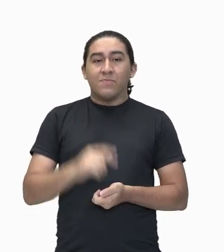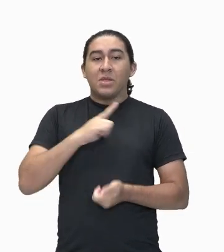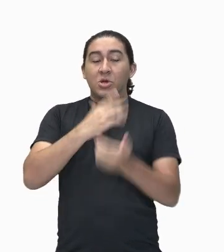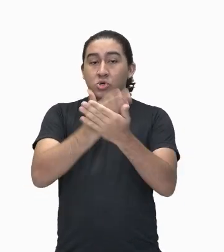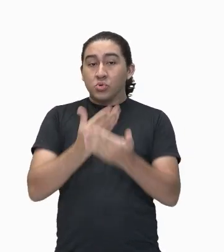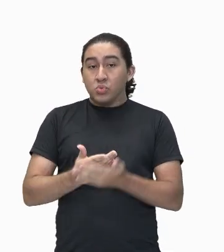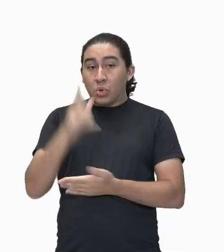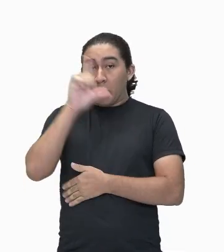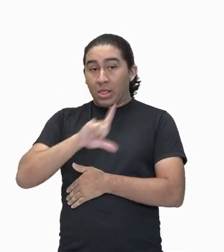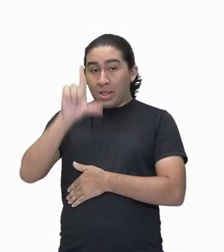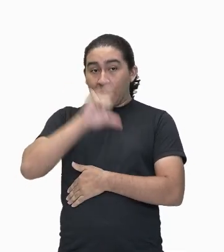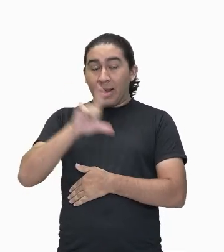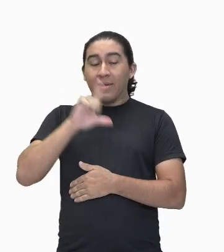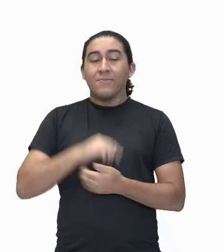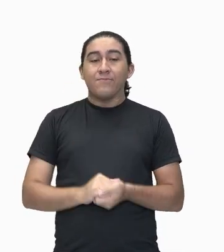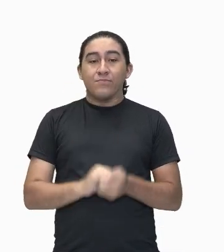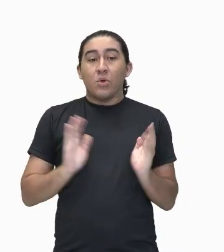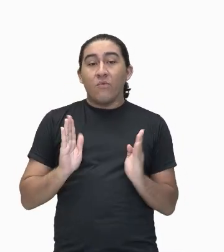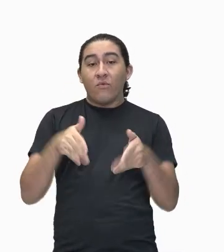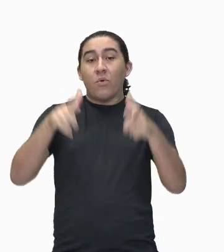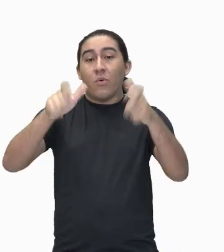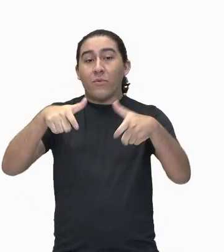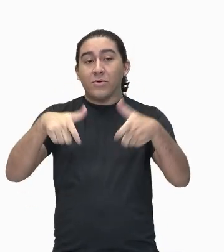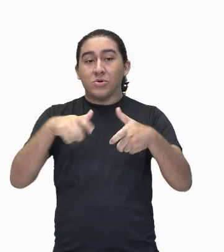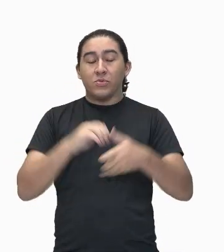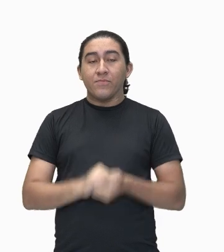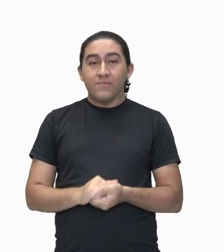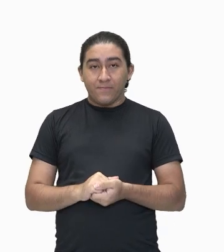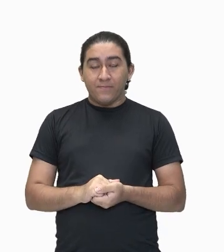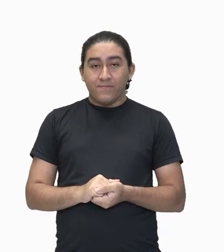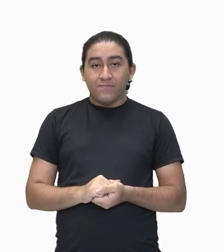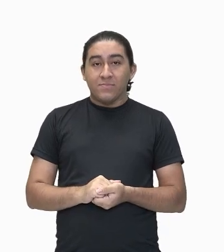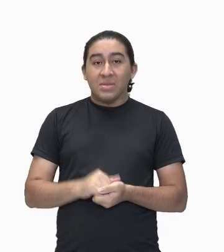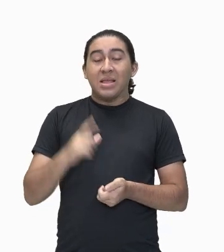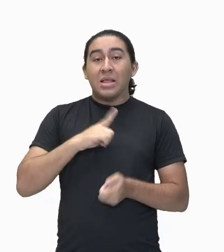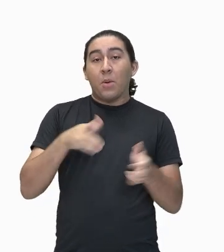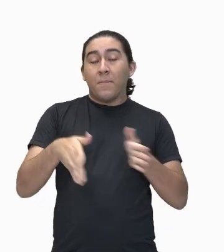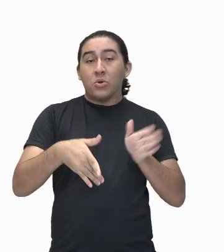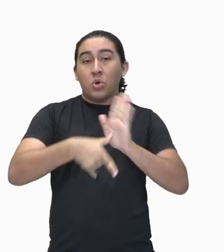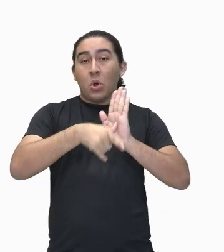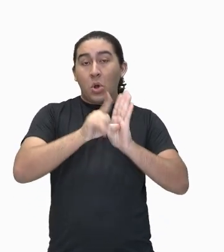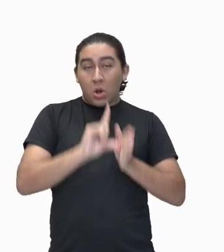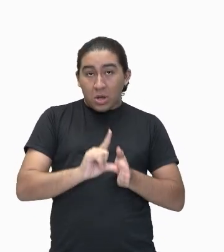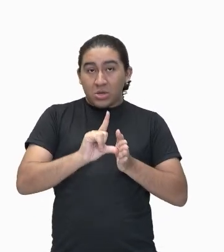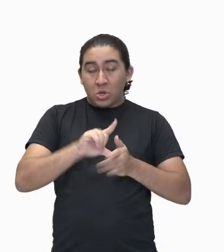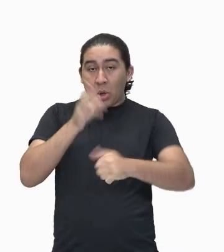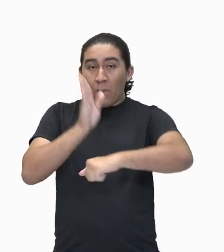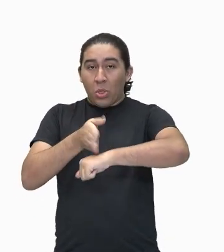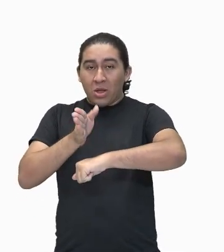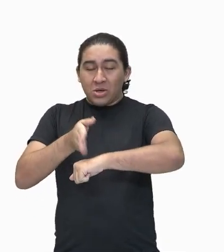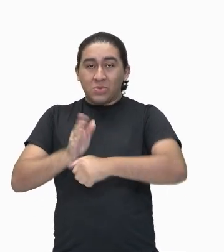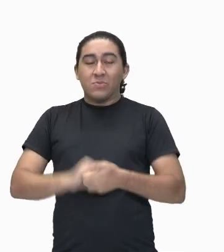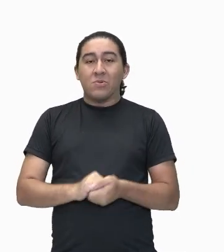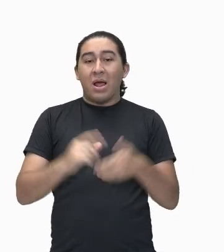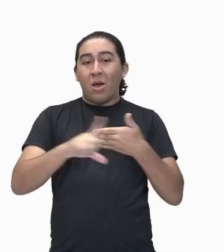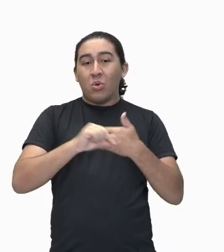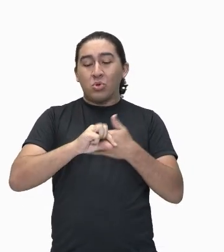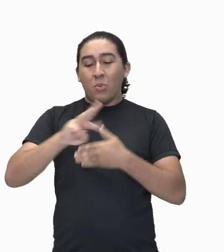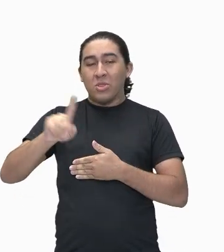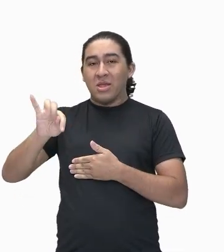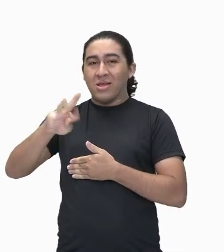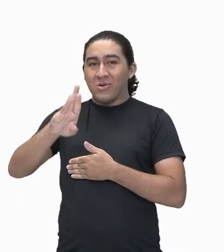estudos literários, especificamente vamos observar aí o pré-modernismo na obra de Monteiro